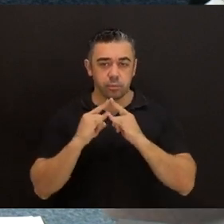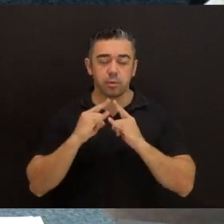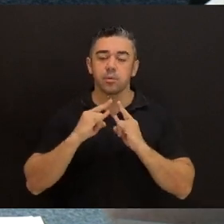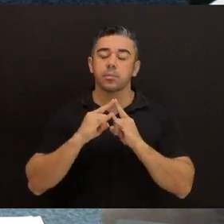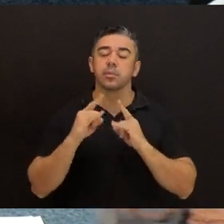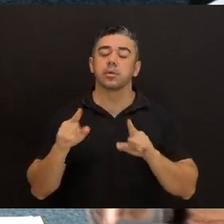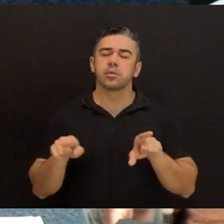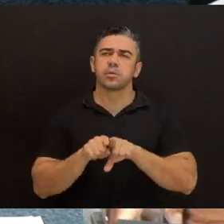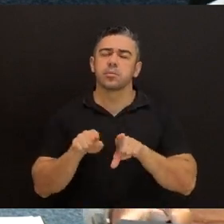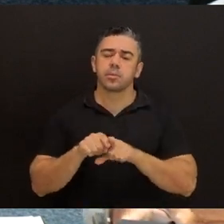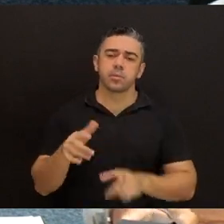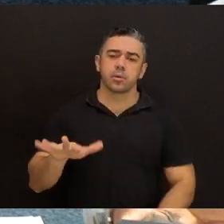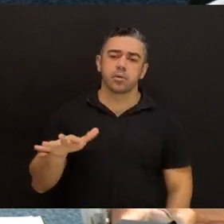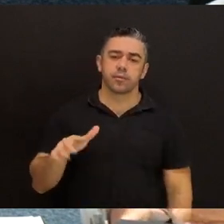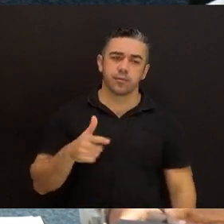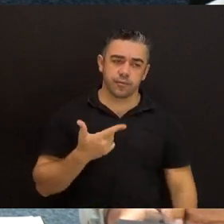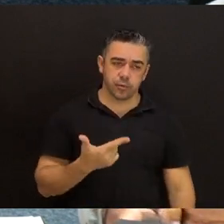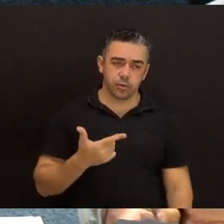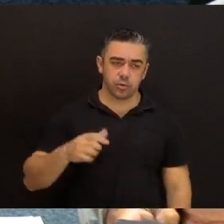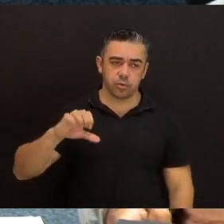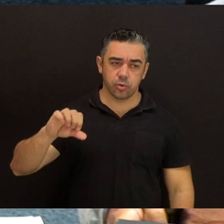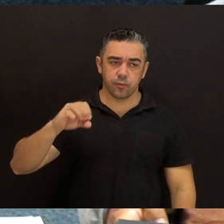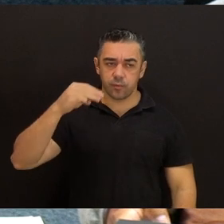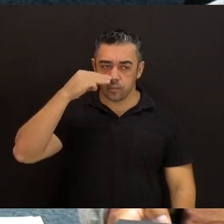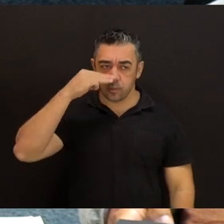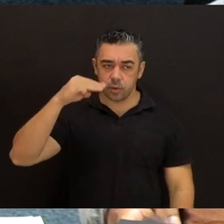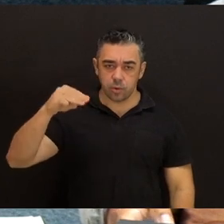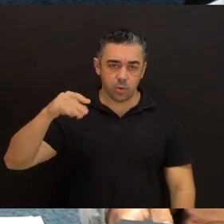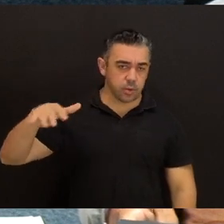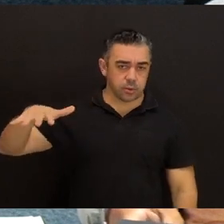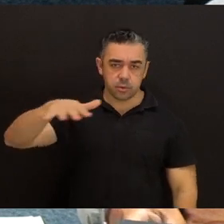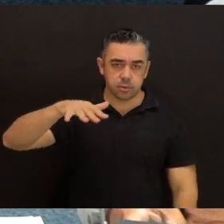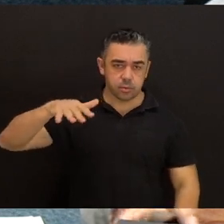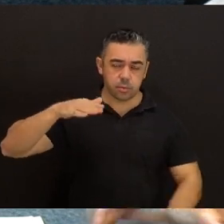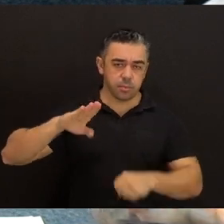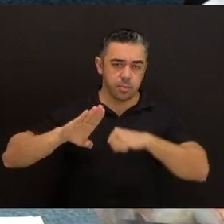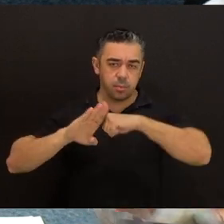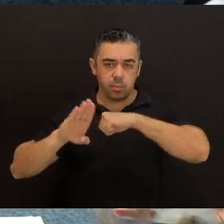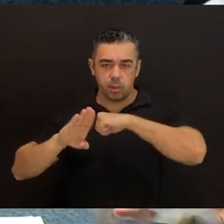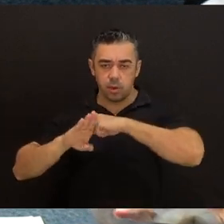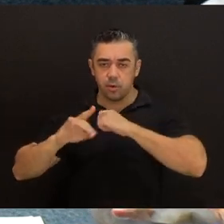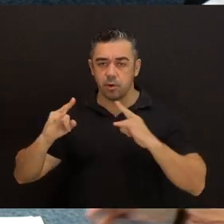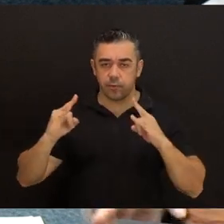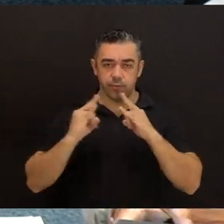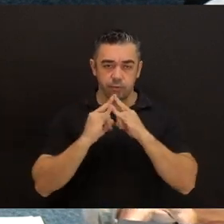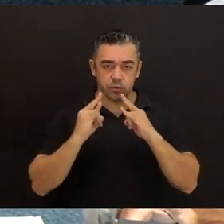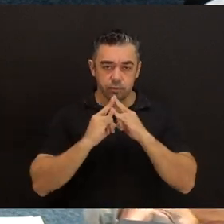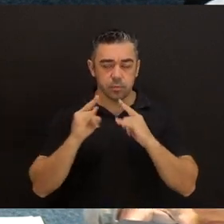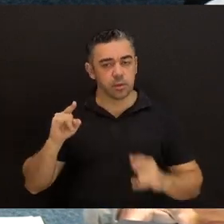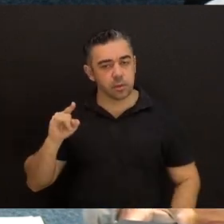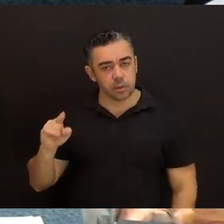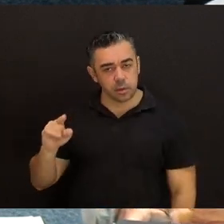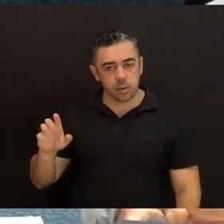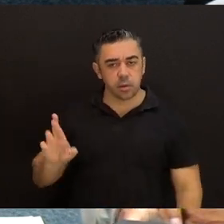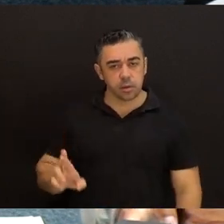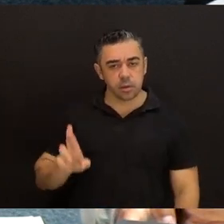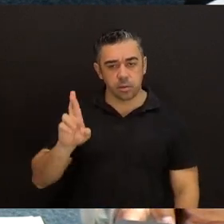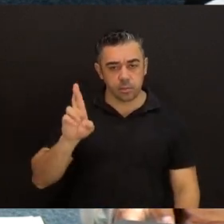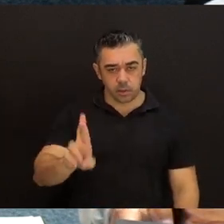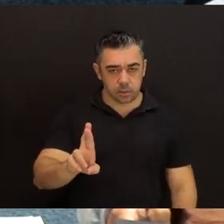por aí por volta de 29 milhões de reais ali na grande Afonso Pena Então isso é uma conquista da representatividade